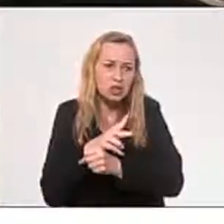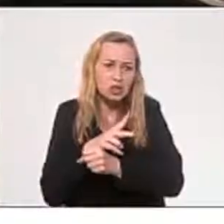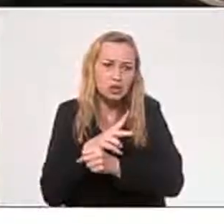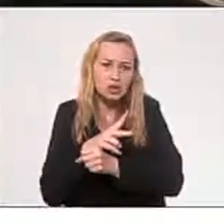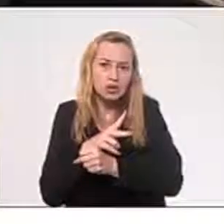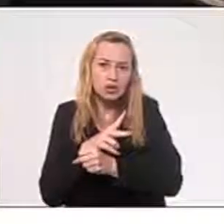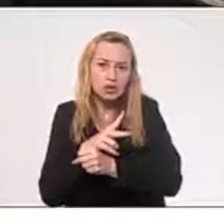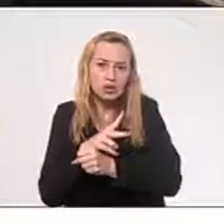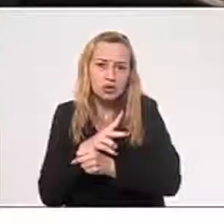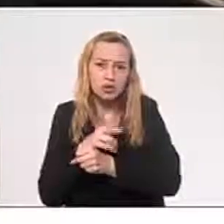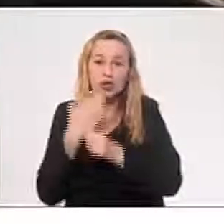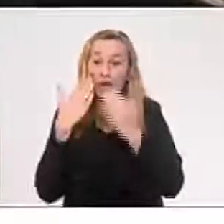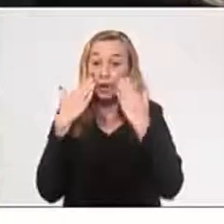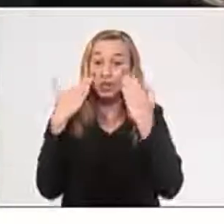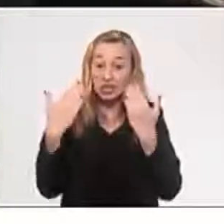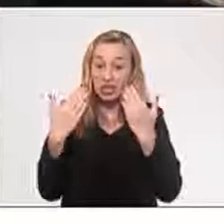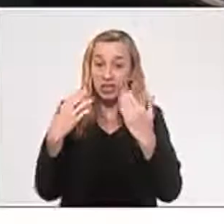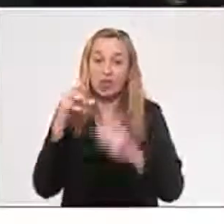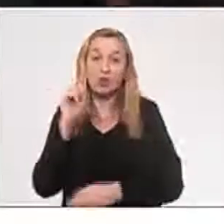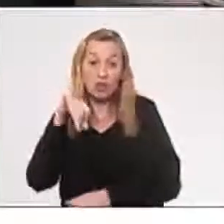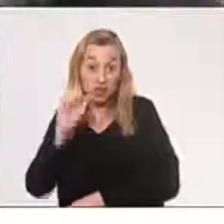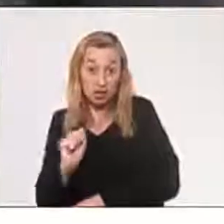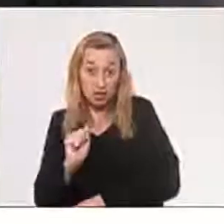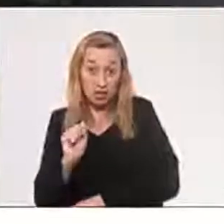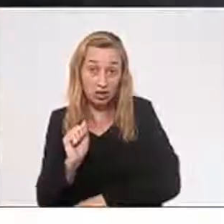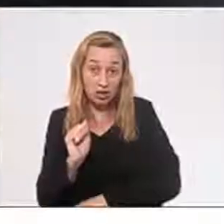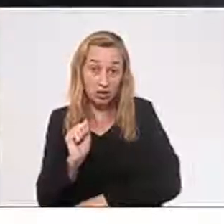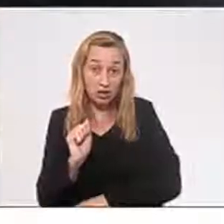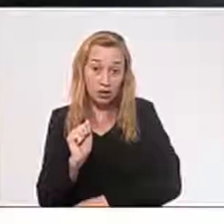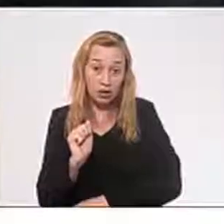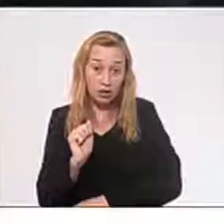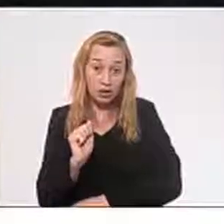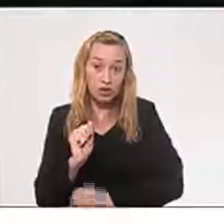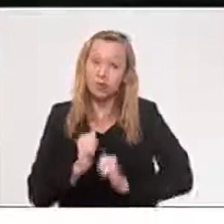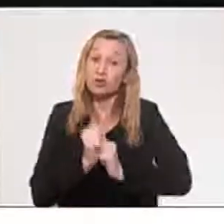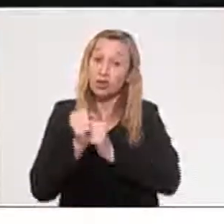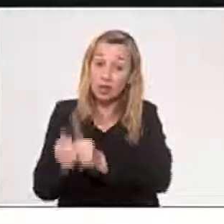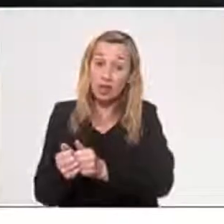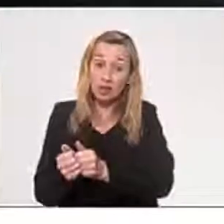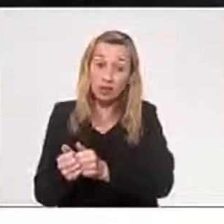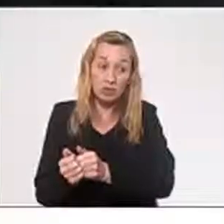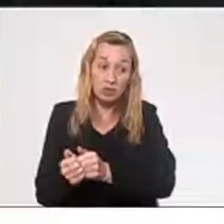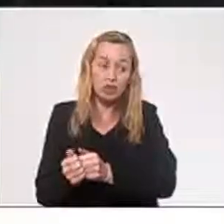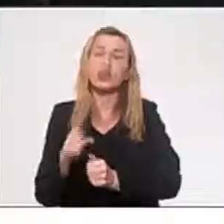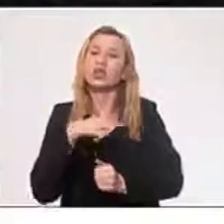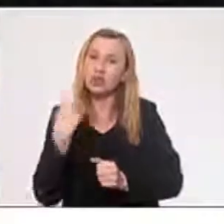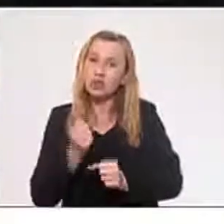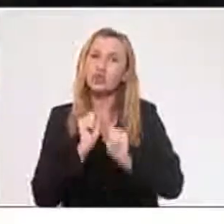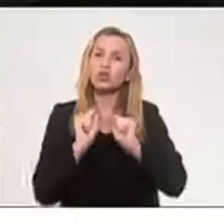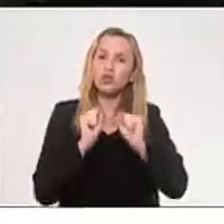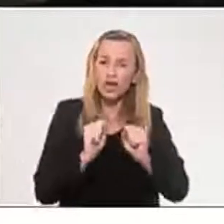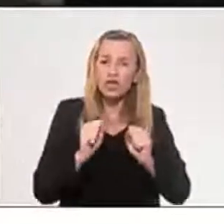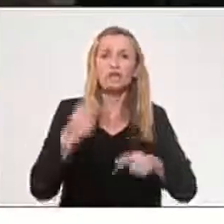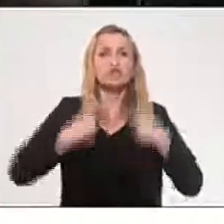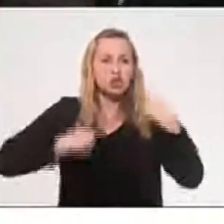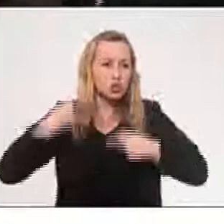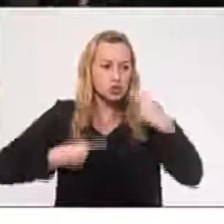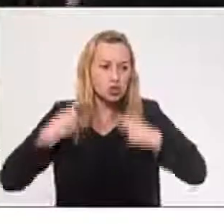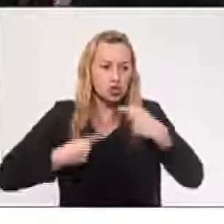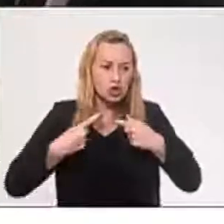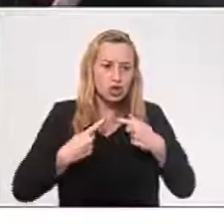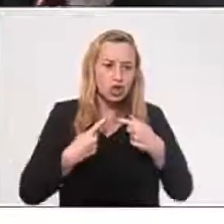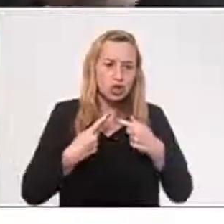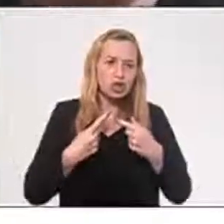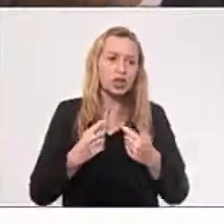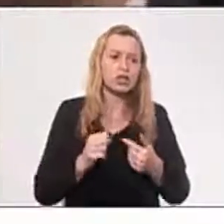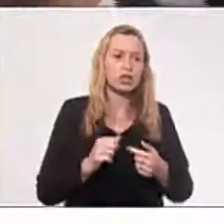por um representante das usinas, um segmento, para que nós pudéssemos discutir. O que nos